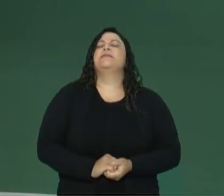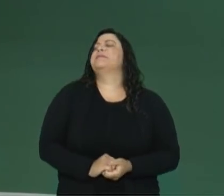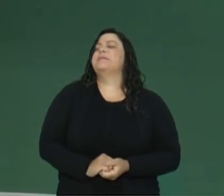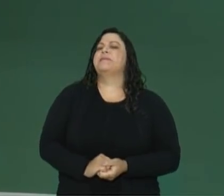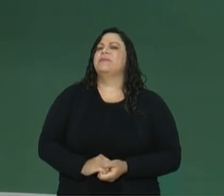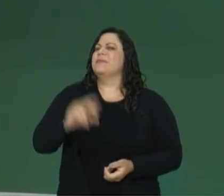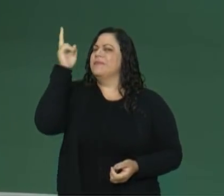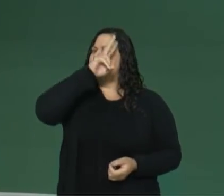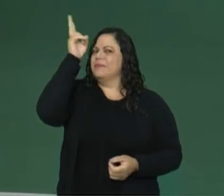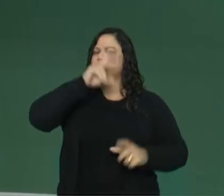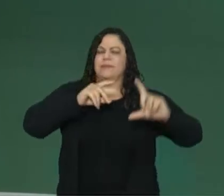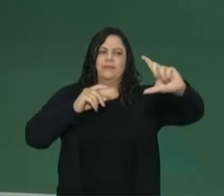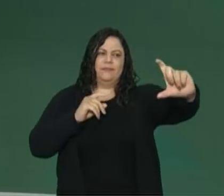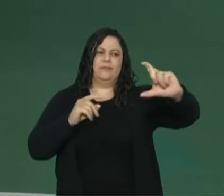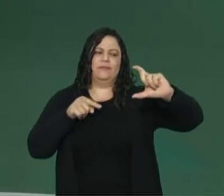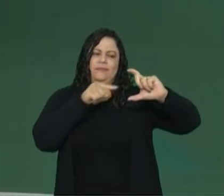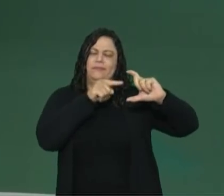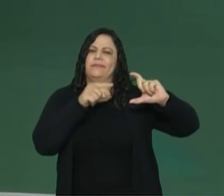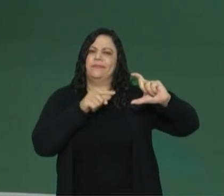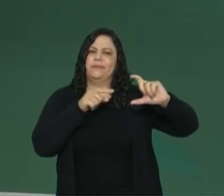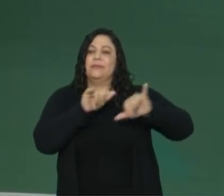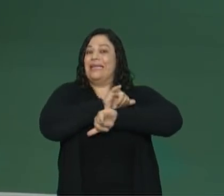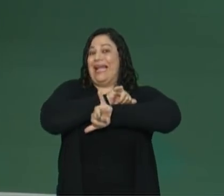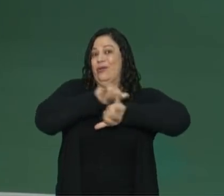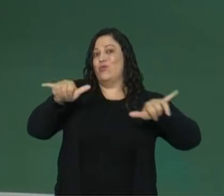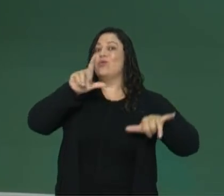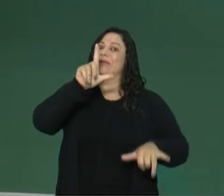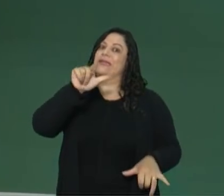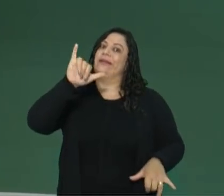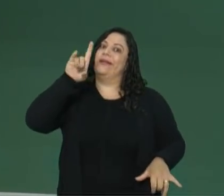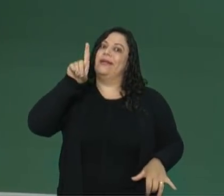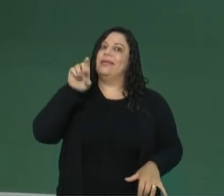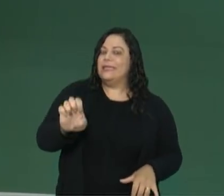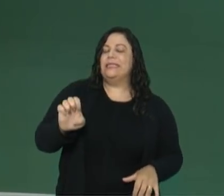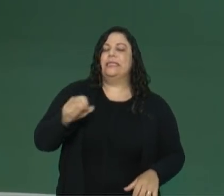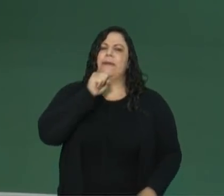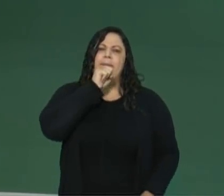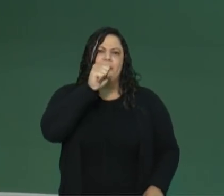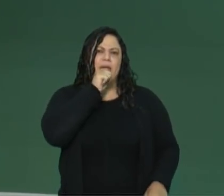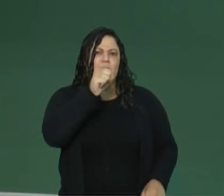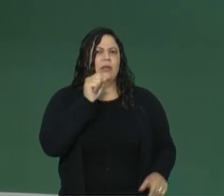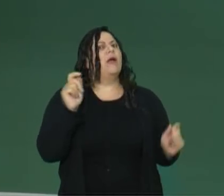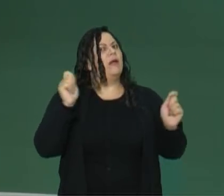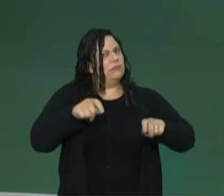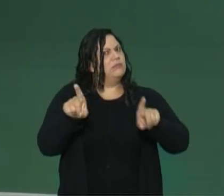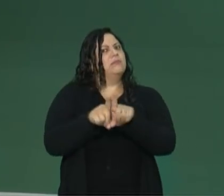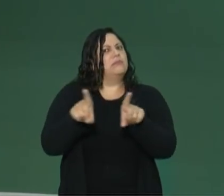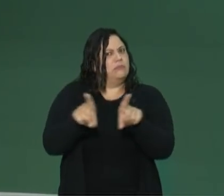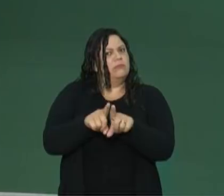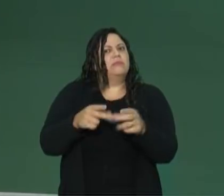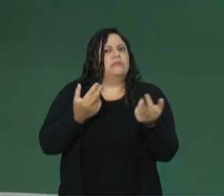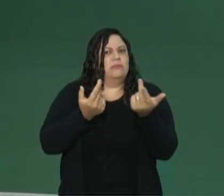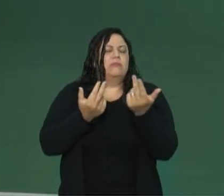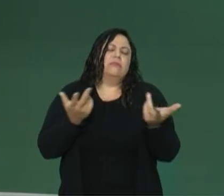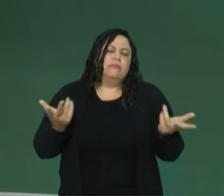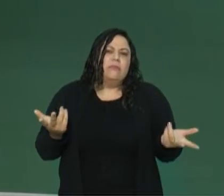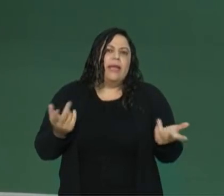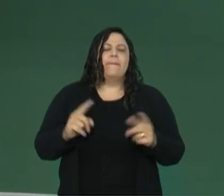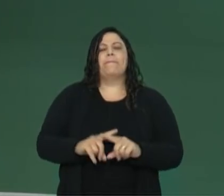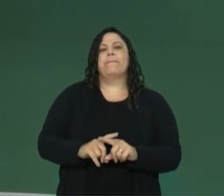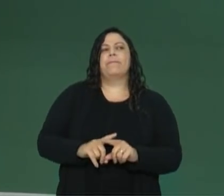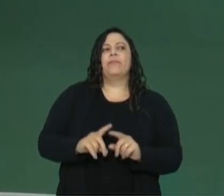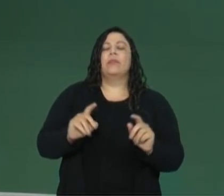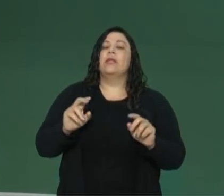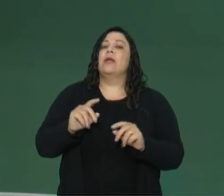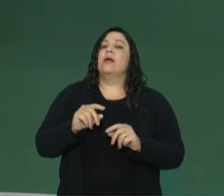gente falou que na notícia tem LEAD, mas na reportagem você também vai encontrar um LEAD? Necessariamente ele pode